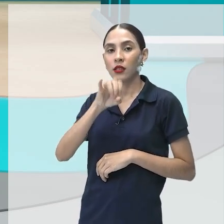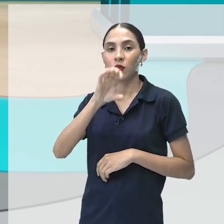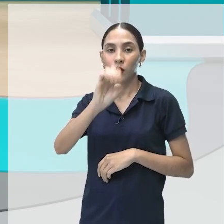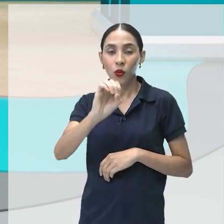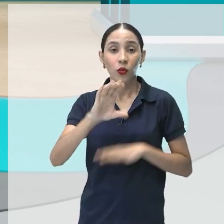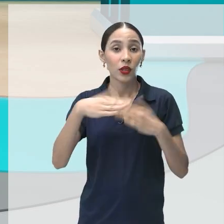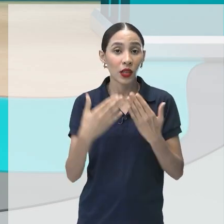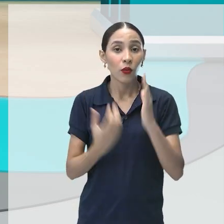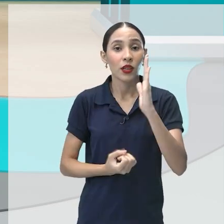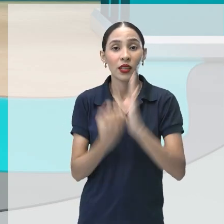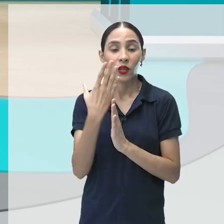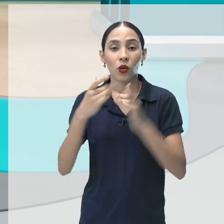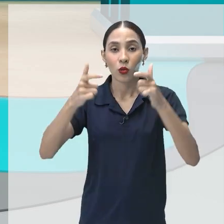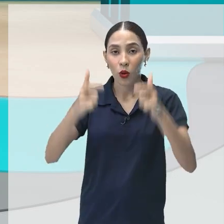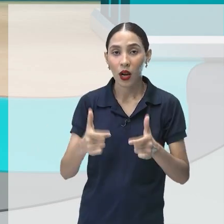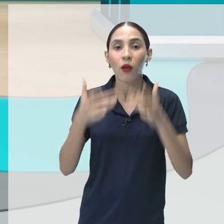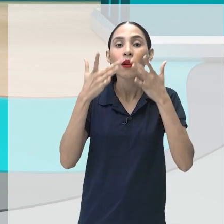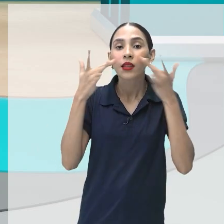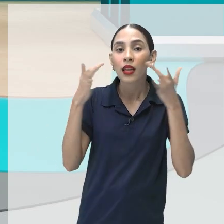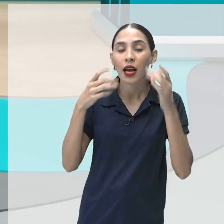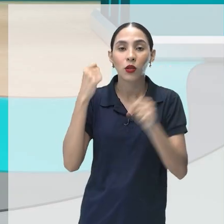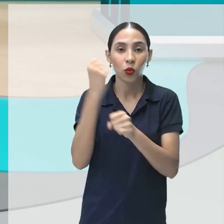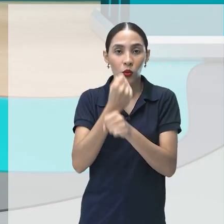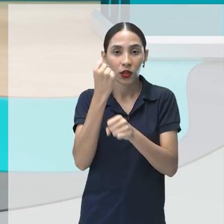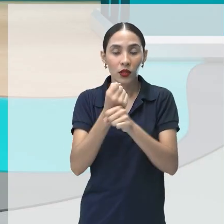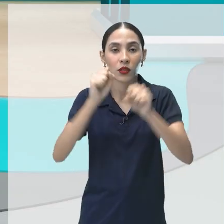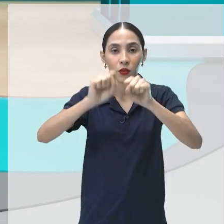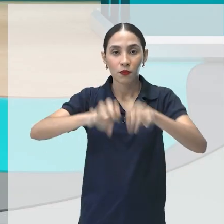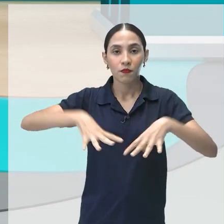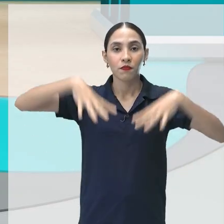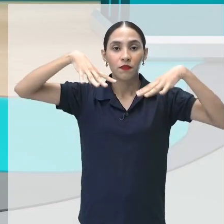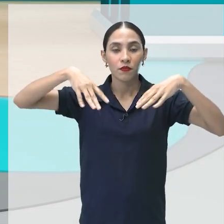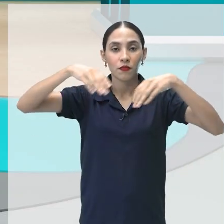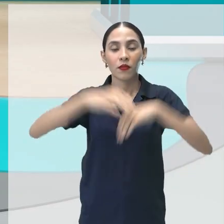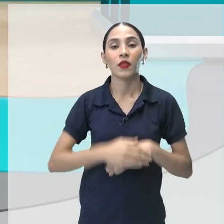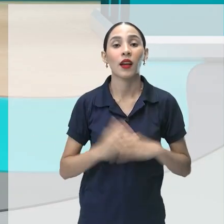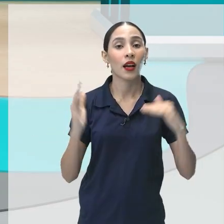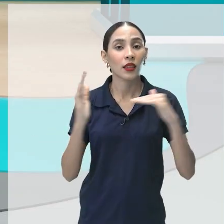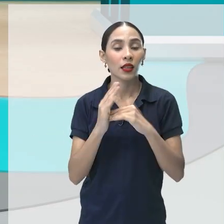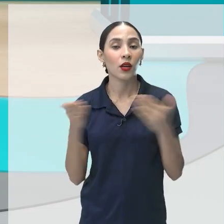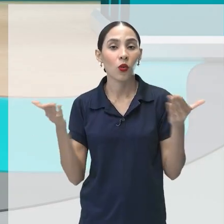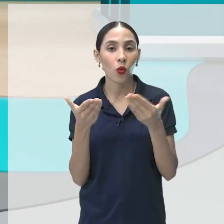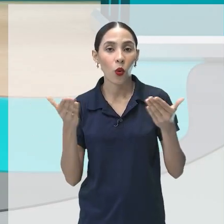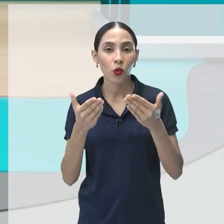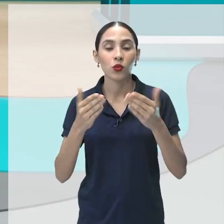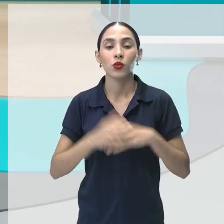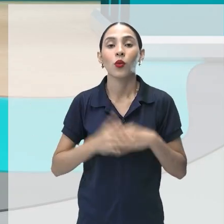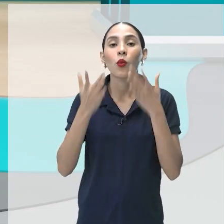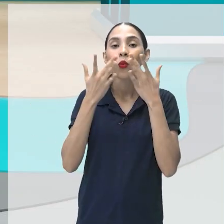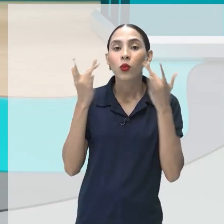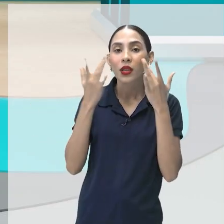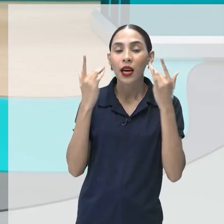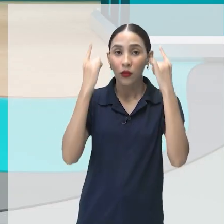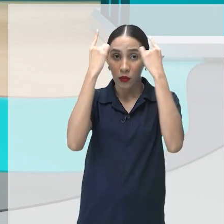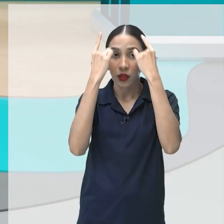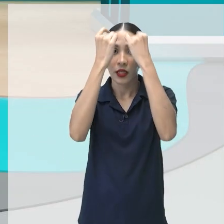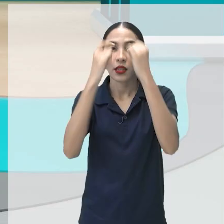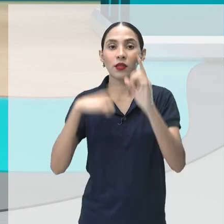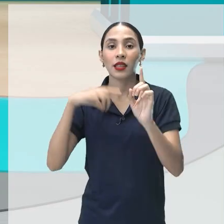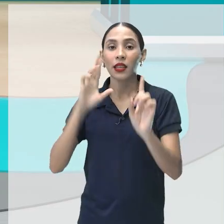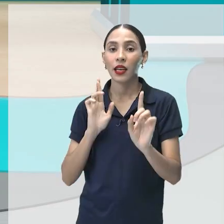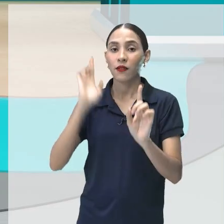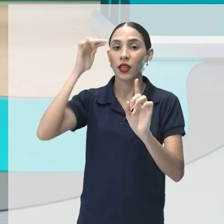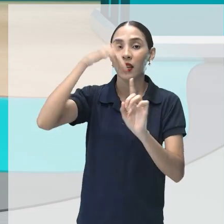o teatro. Foram construídos anfiteatros e até hoje o teatro grego tem referência nos